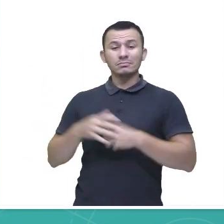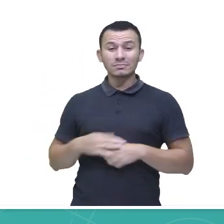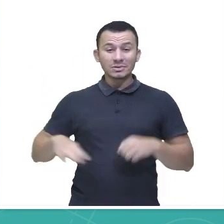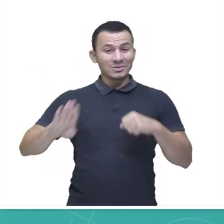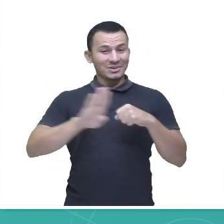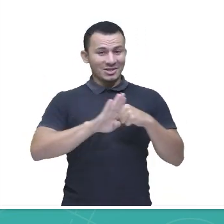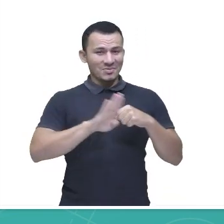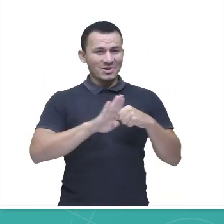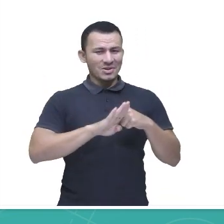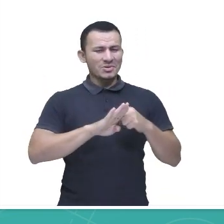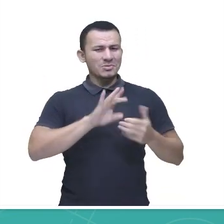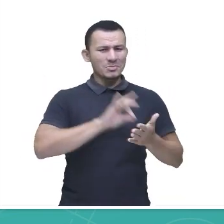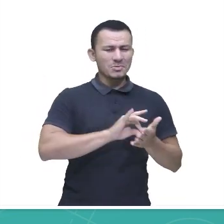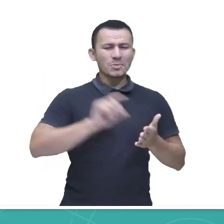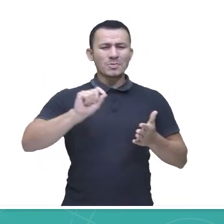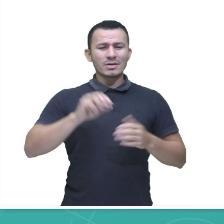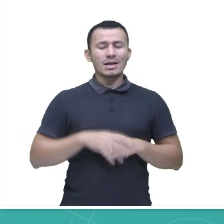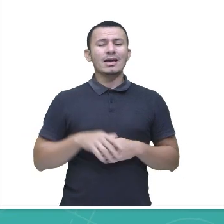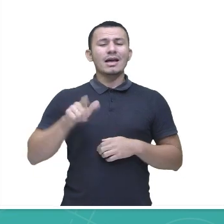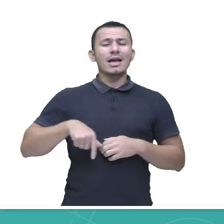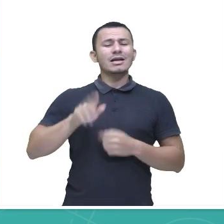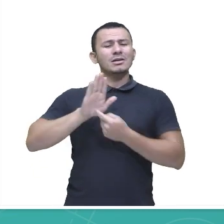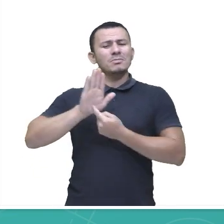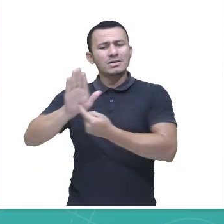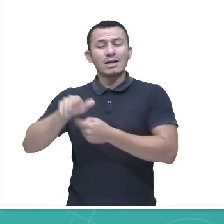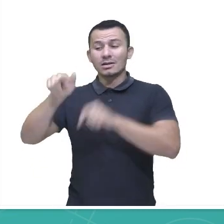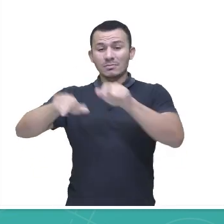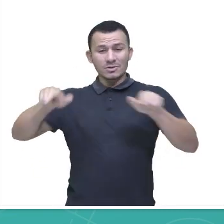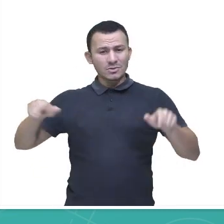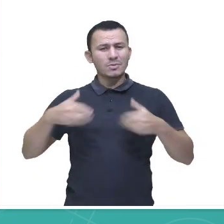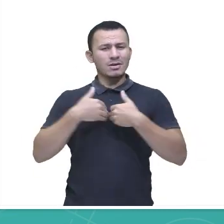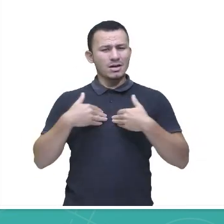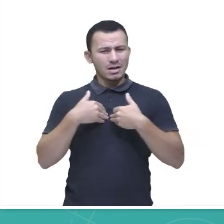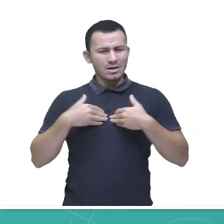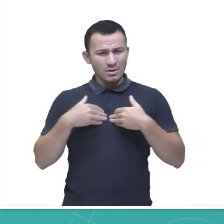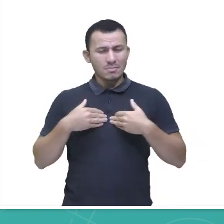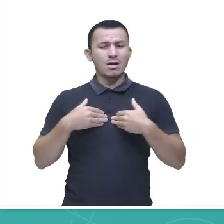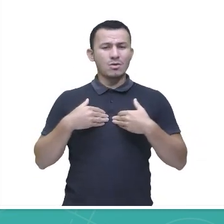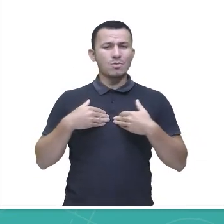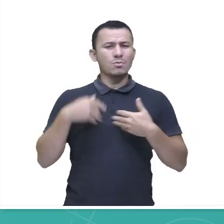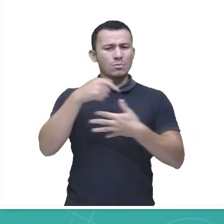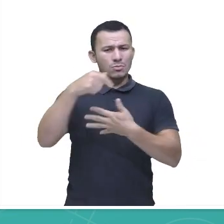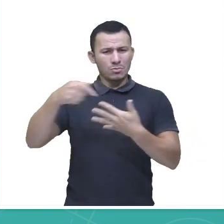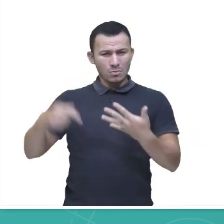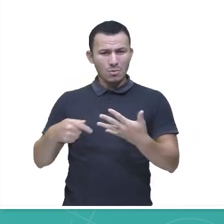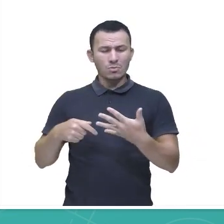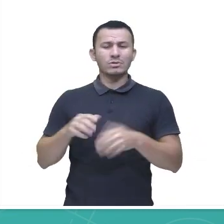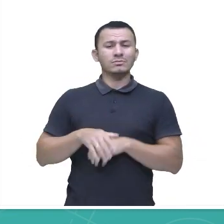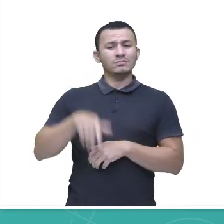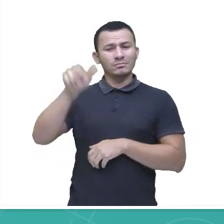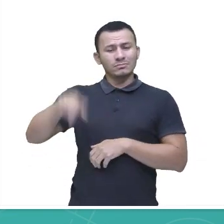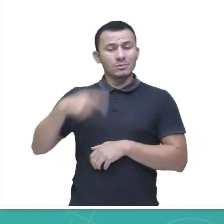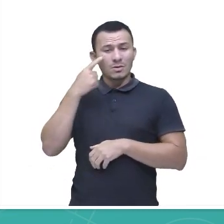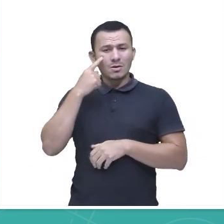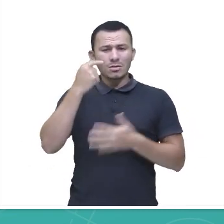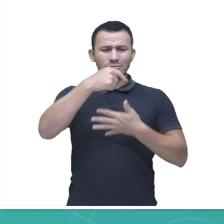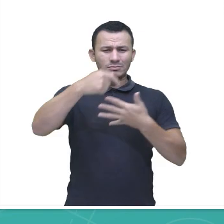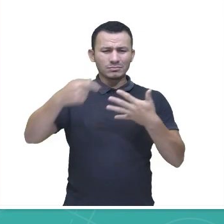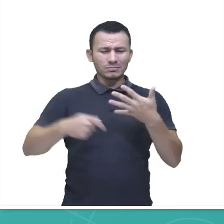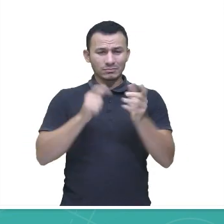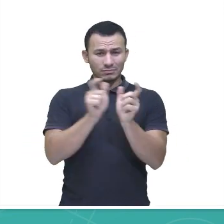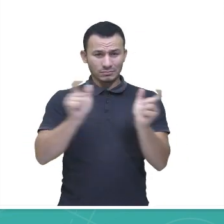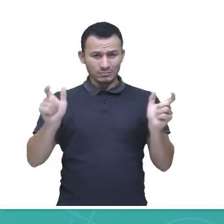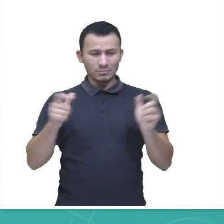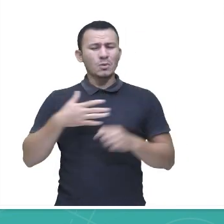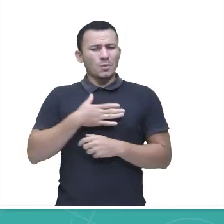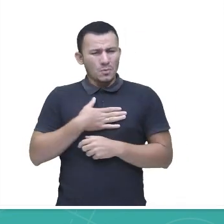substantivo, concreto, é tudo quanto indica pessoa, animal ou coisa. João, sabiá, caneta. Eu gosto